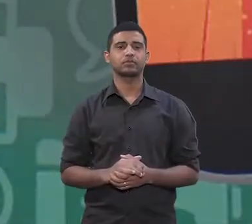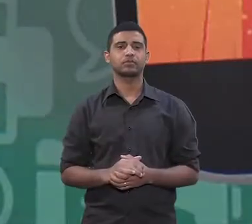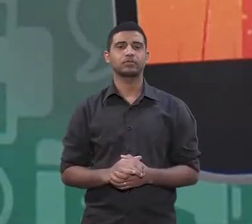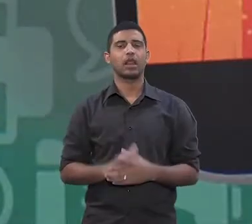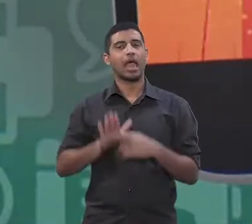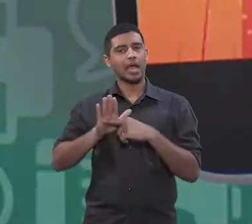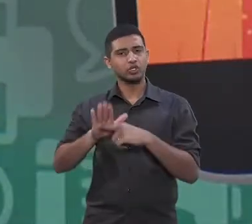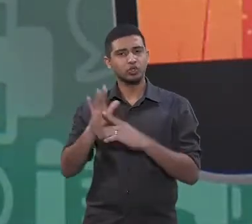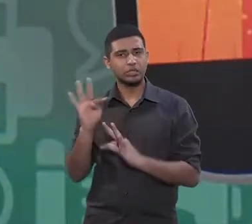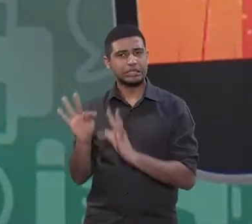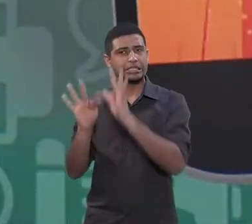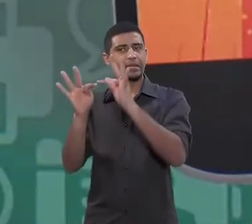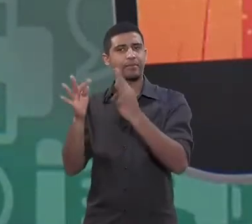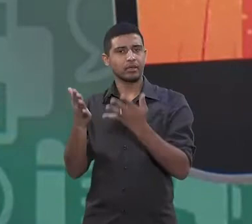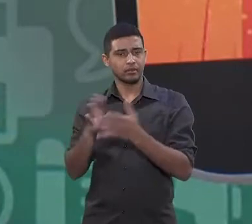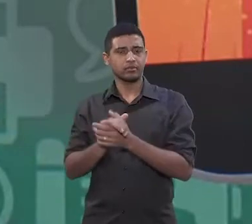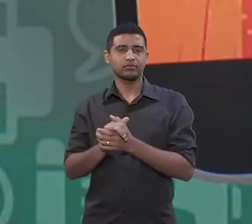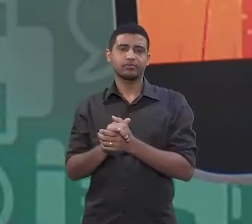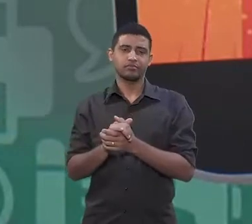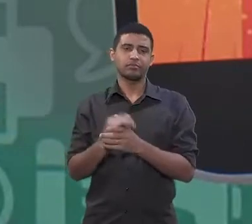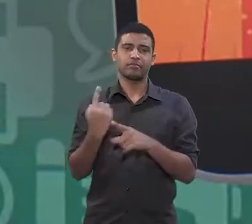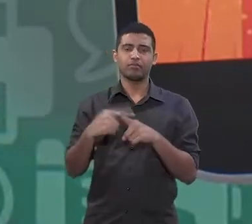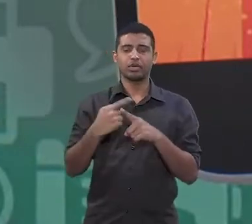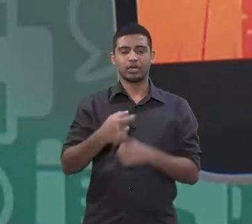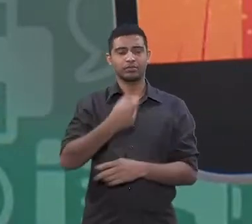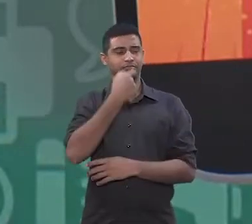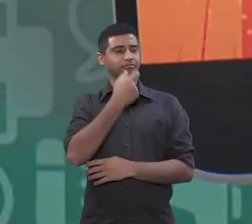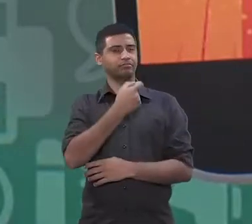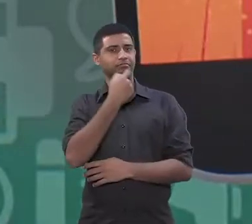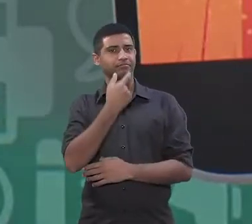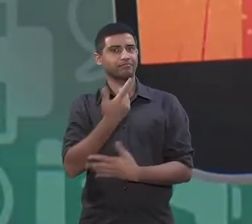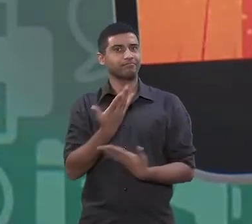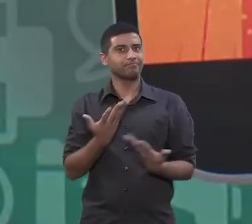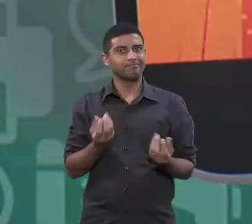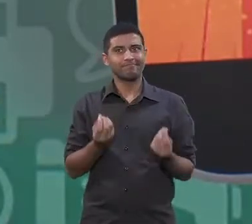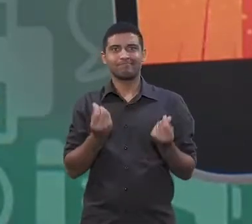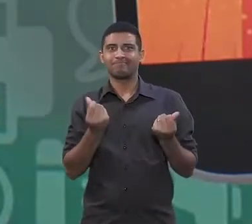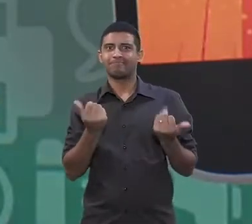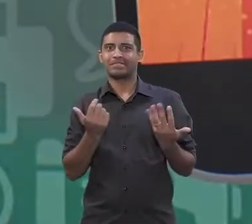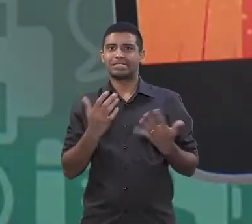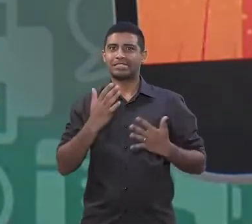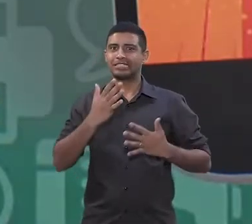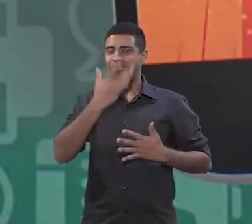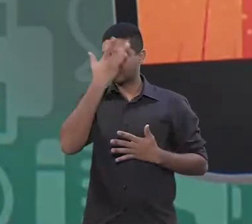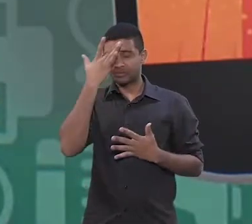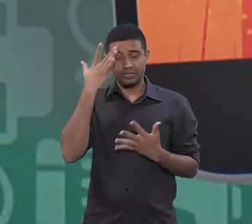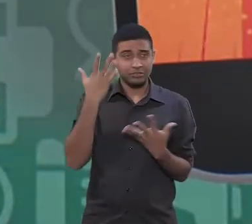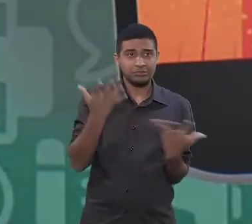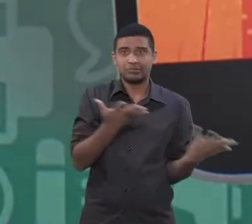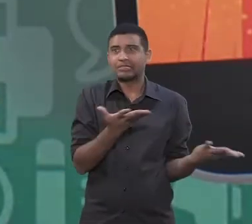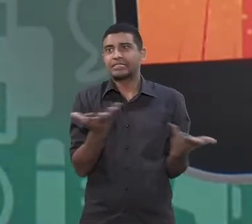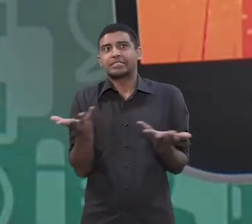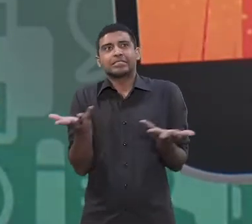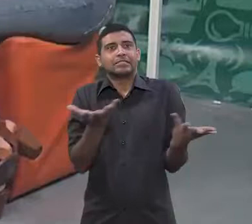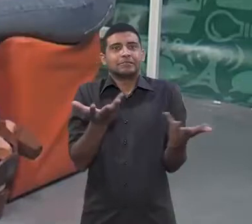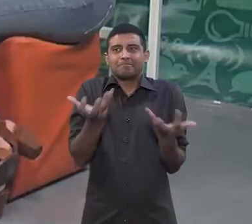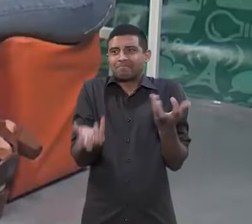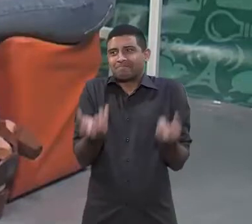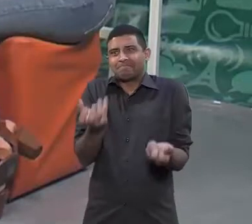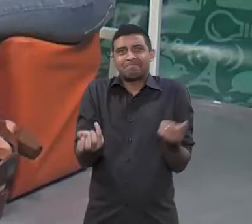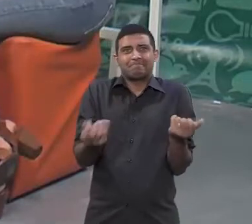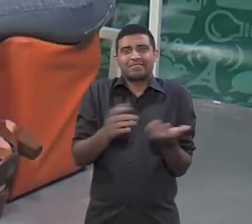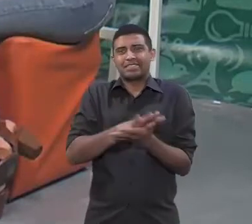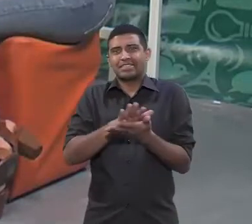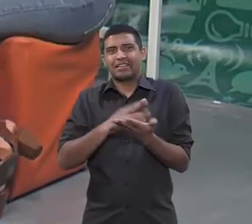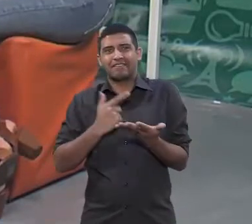Né, nesse tratamento, importante nesse tratamento, porque questão de medicação também é outro tabu, né, Fernanda, que a gente tem na sociedade